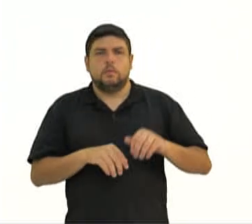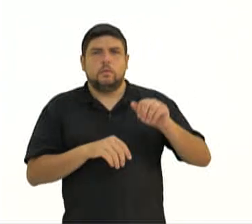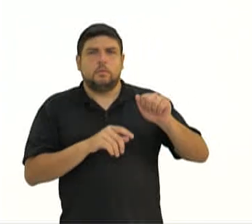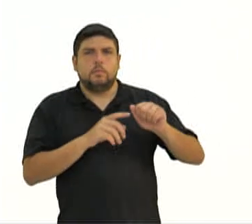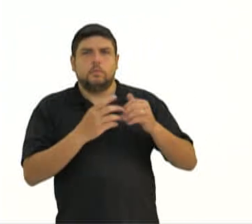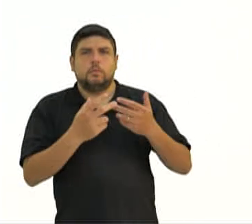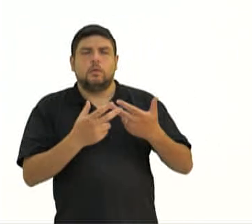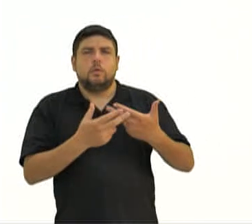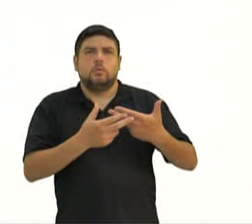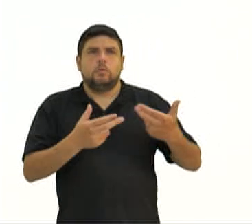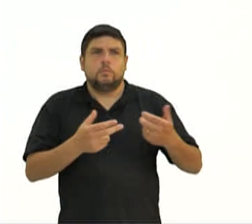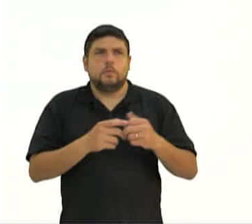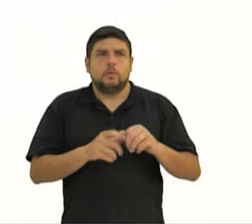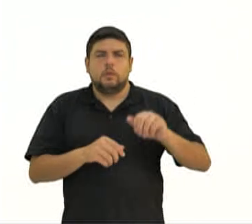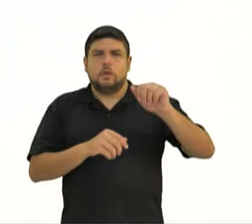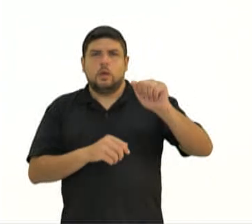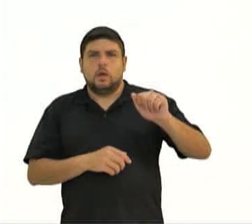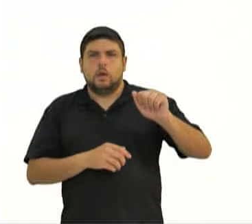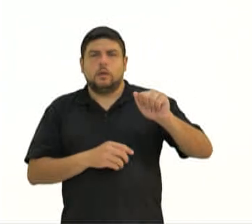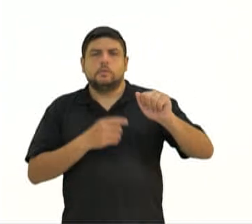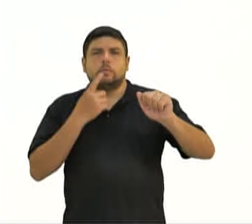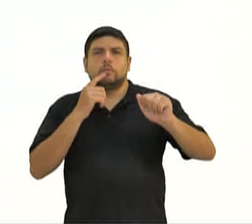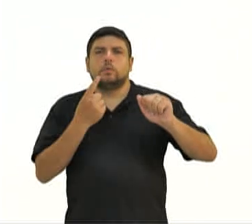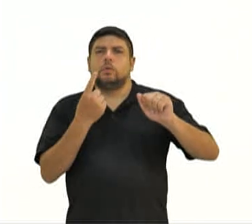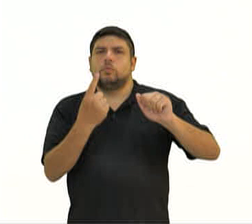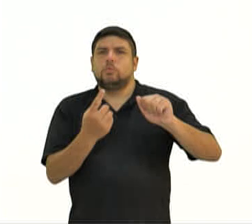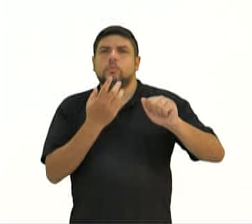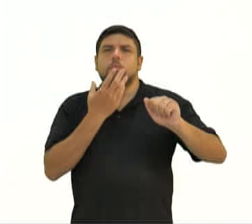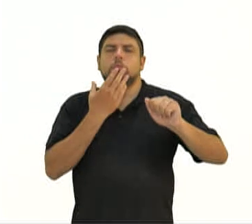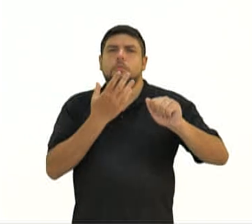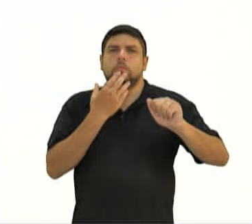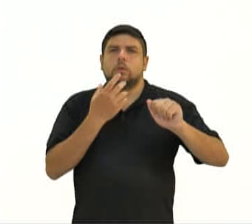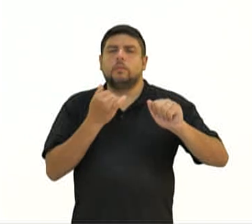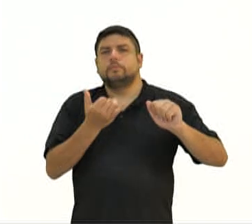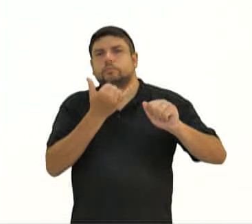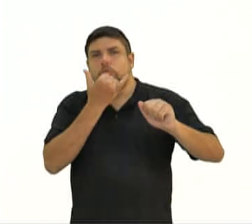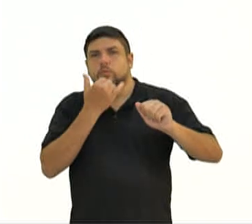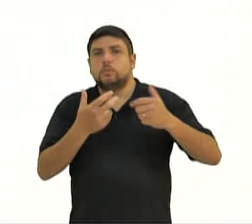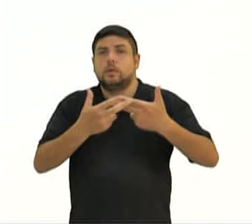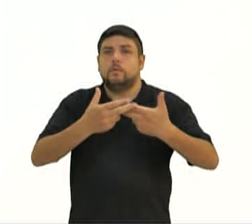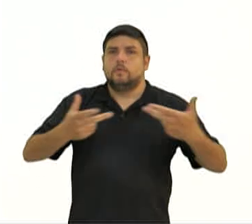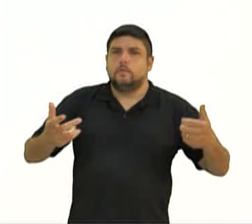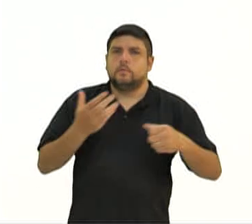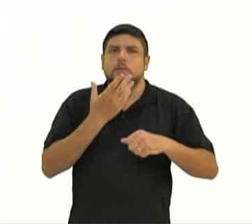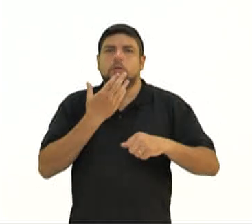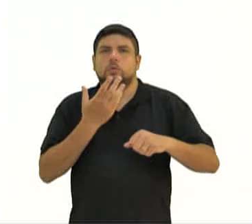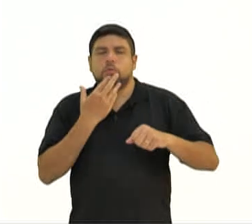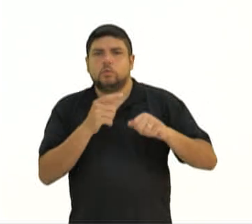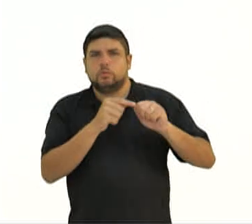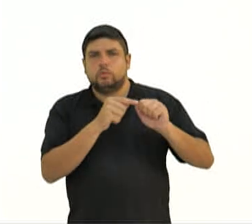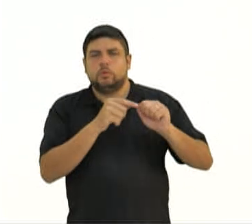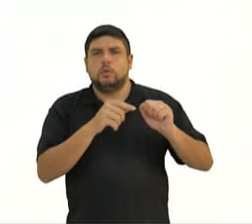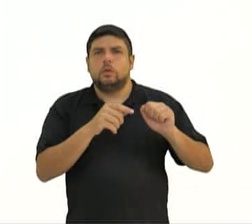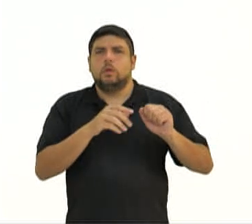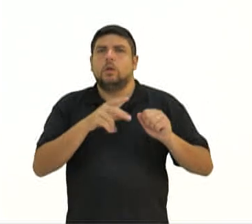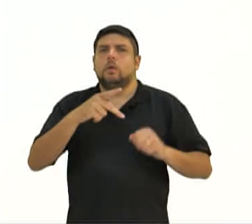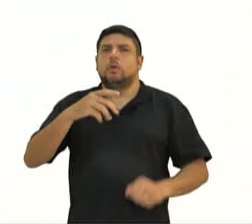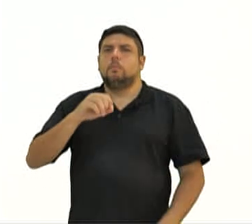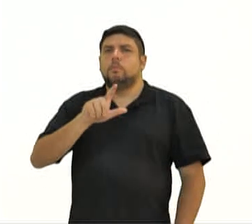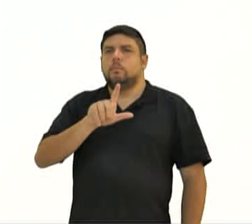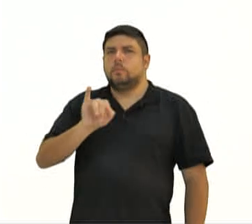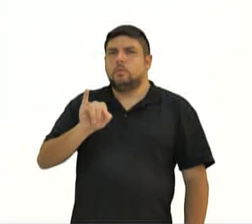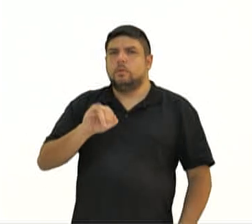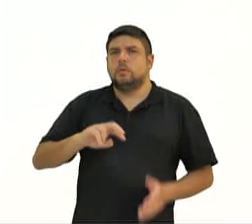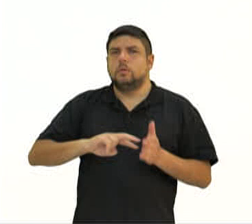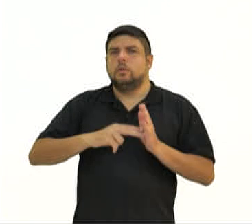biocromático. O policromático, vocês podem observar, que eu já expliquei numa aula anterior, poli